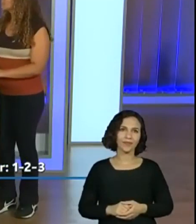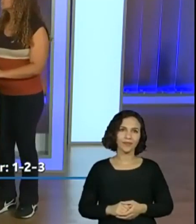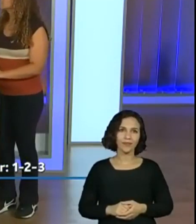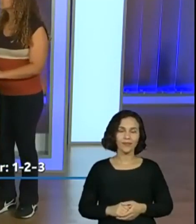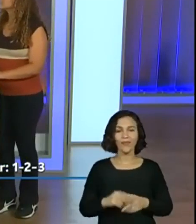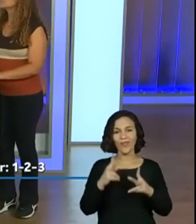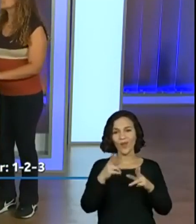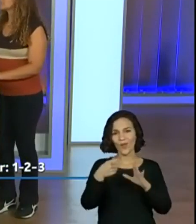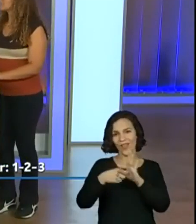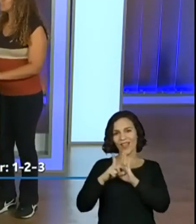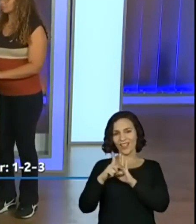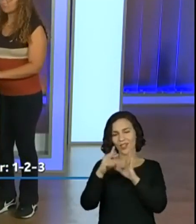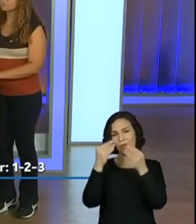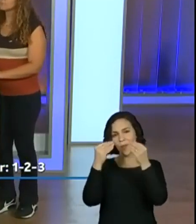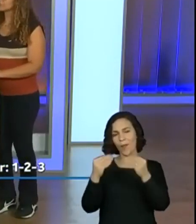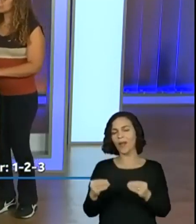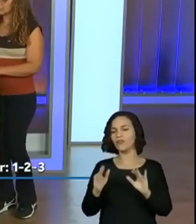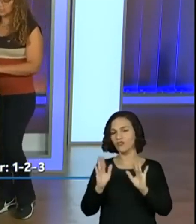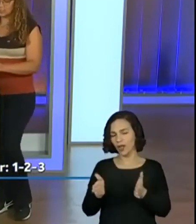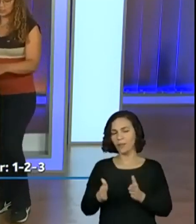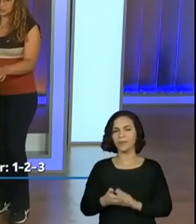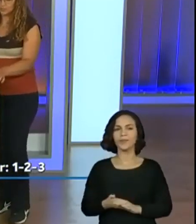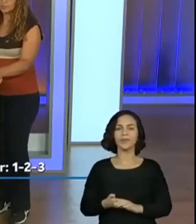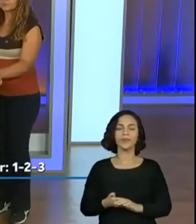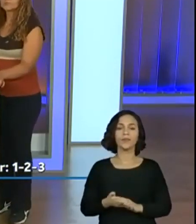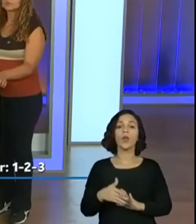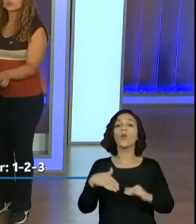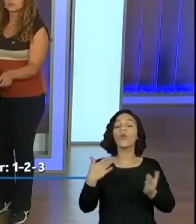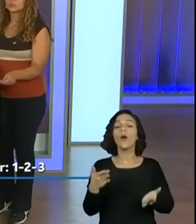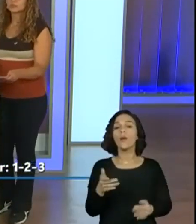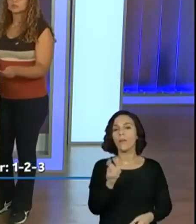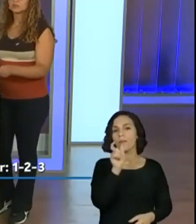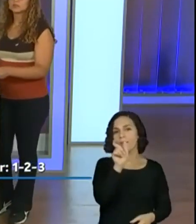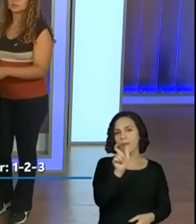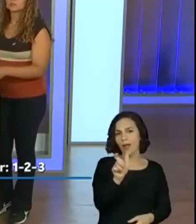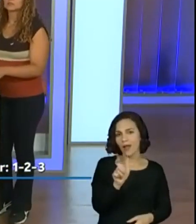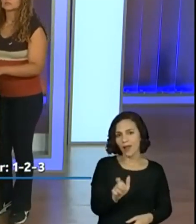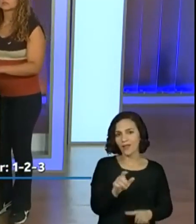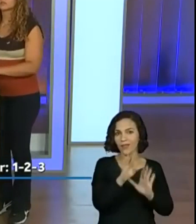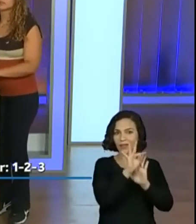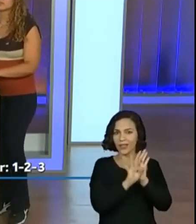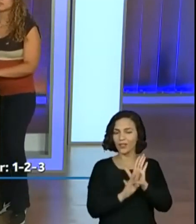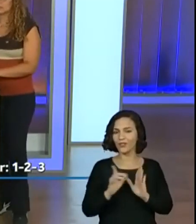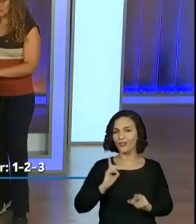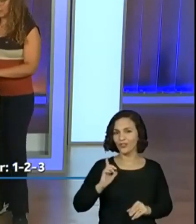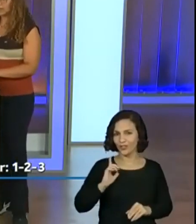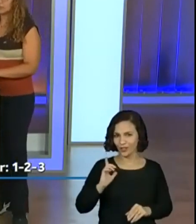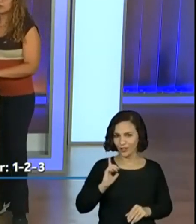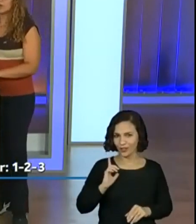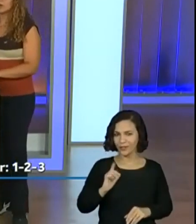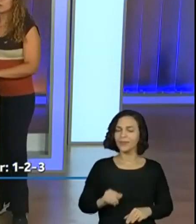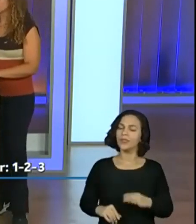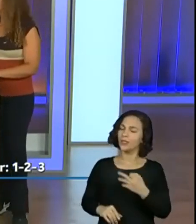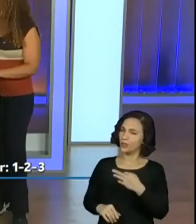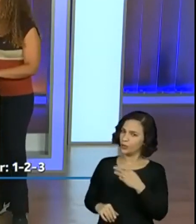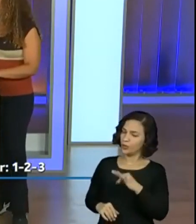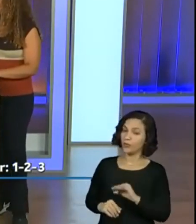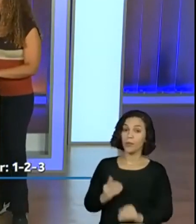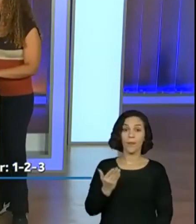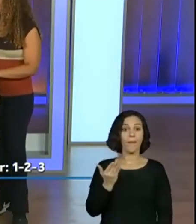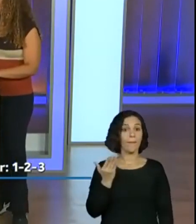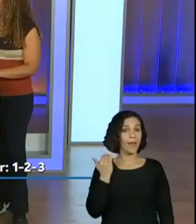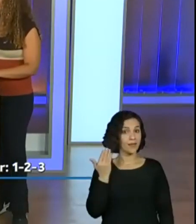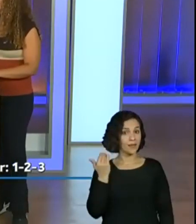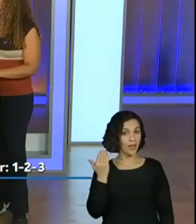que elas já foram colocando ali pra gente, não é? Sim. As palavras que apareceram, certo? Certo. No